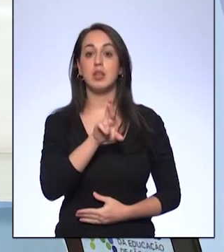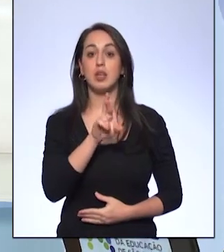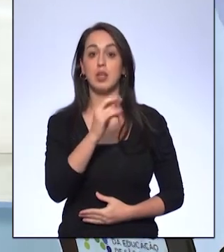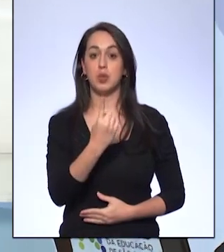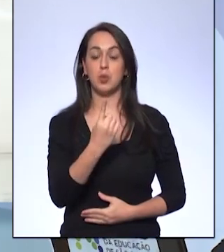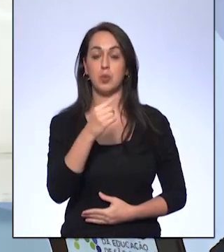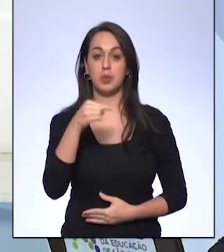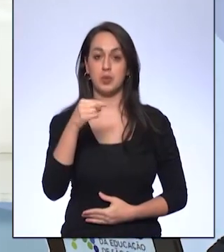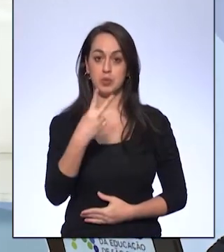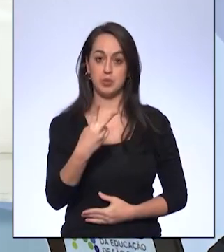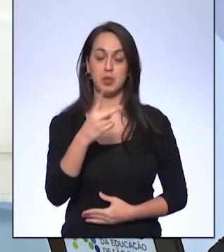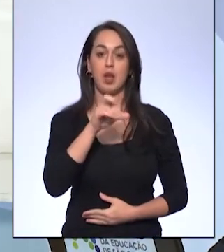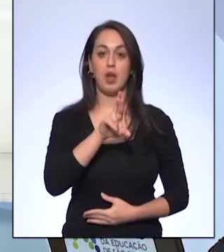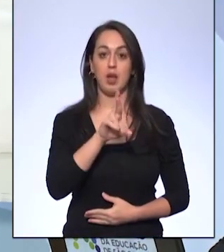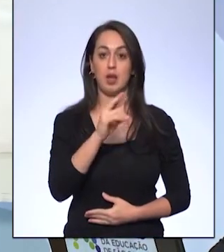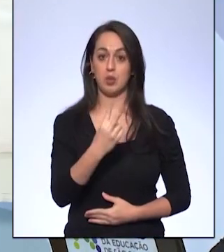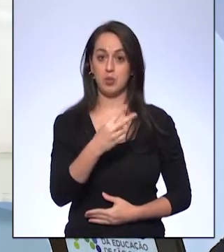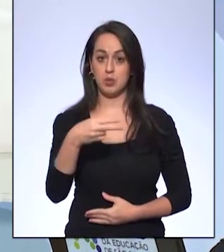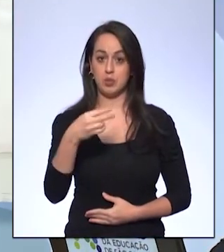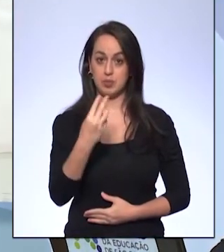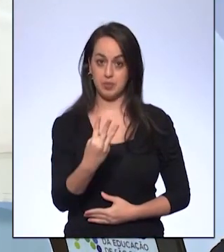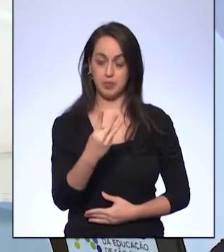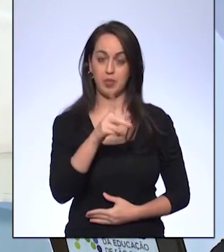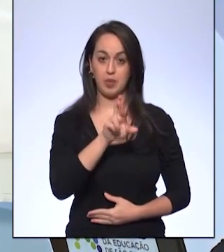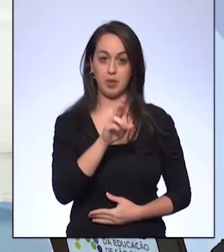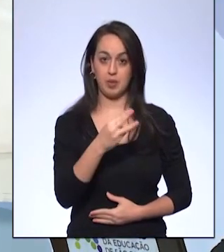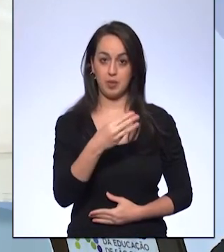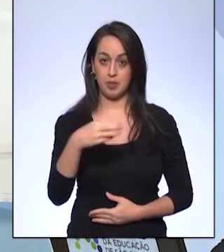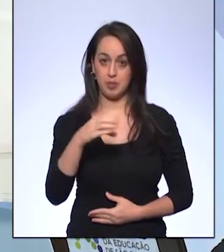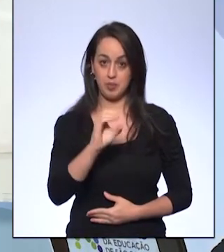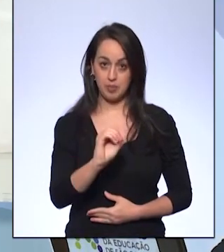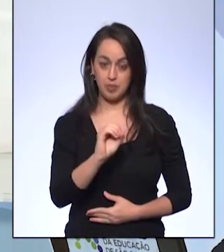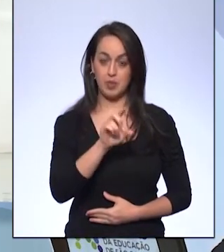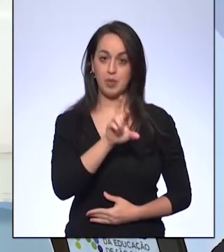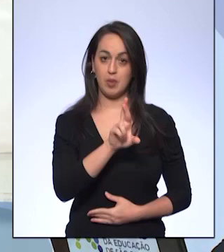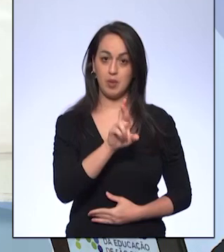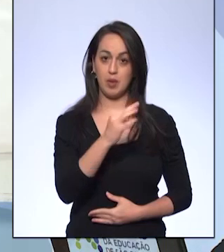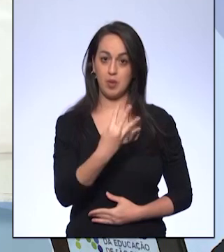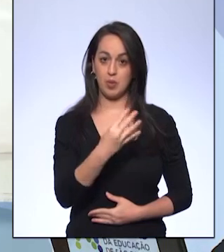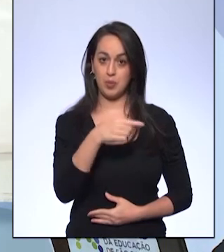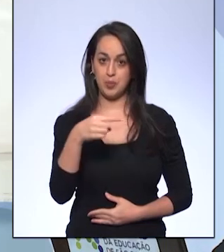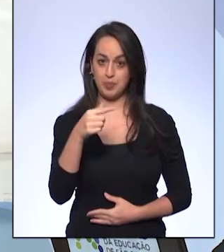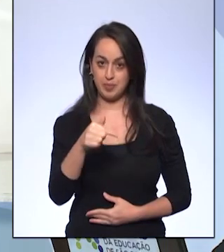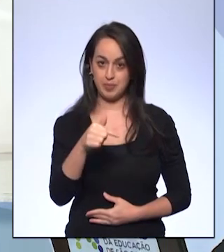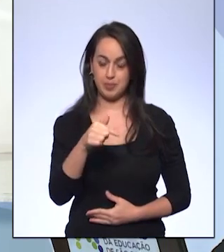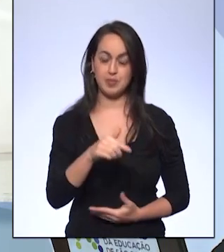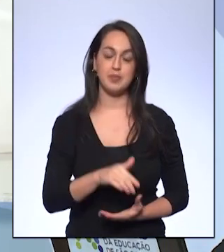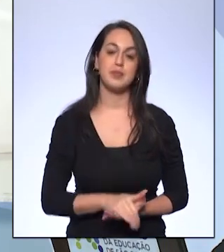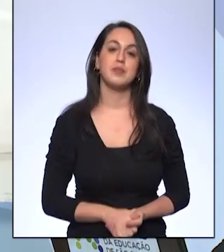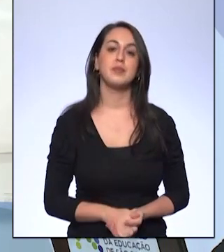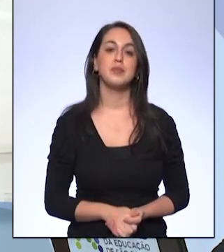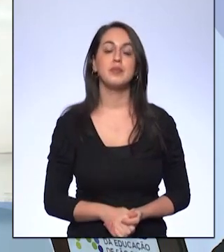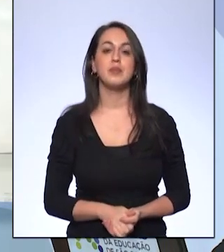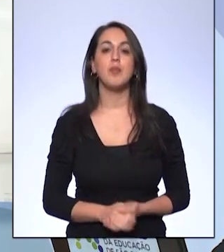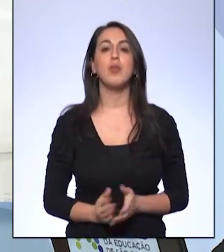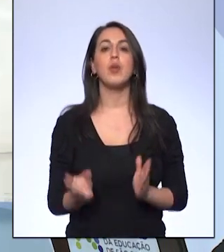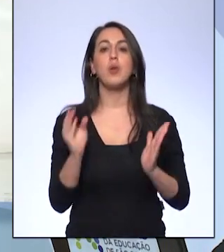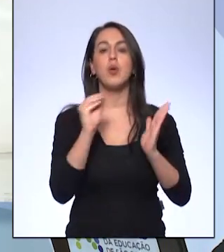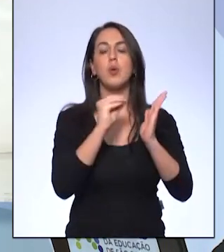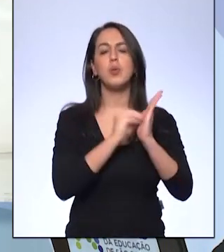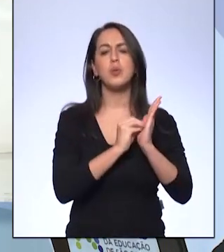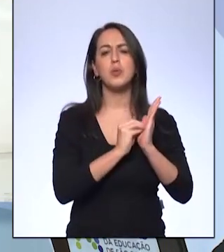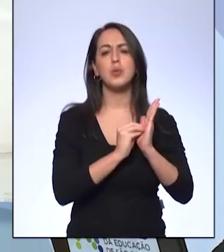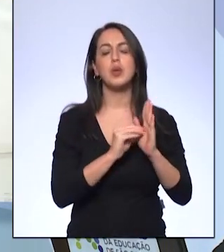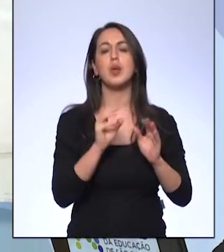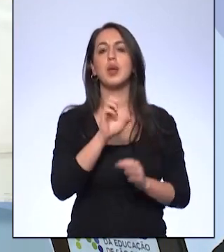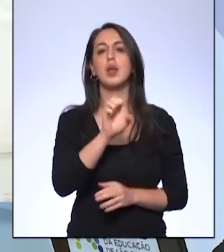2, R2 igual a 3, R3 igual a 0 e R4 igual a 7. Coloquei a expressão